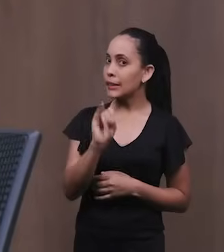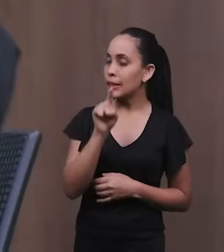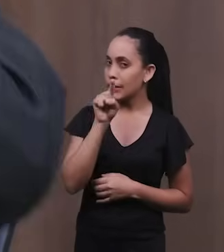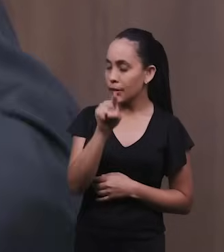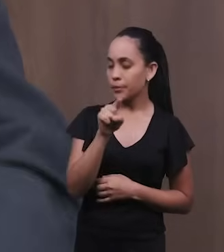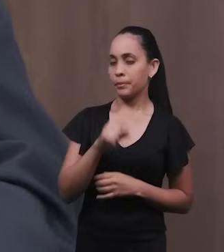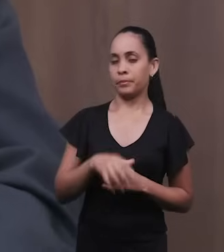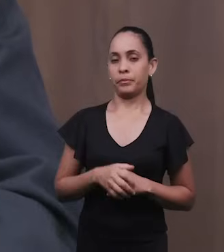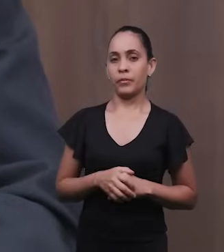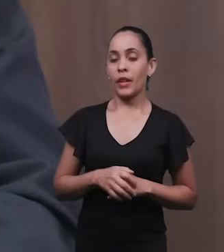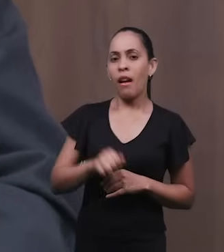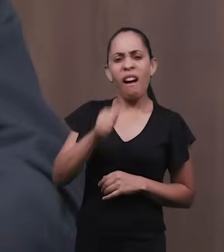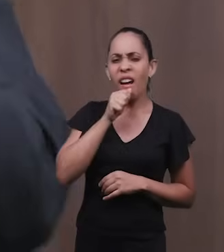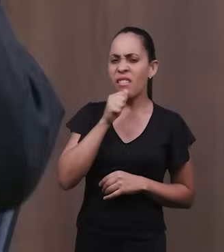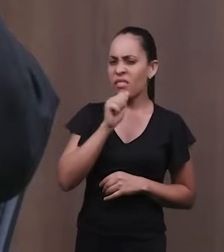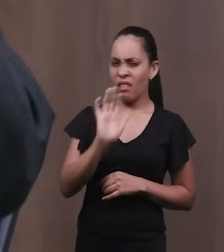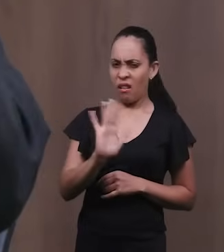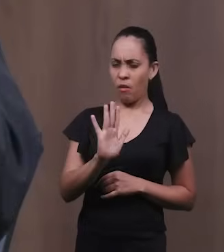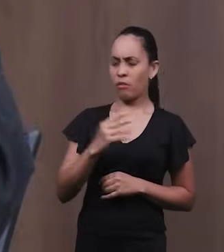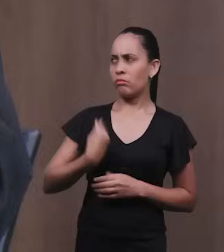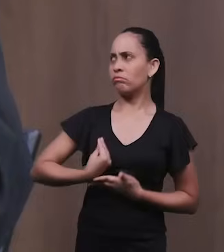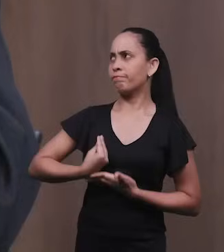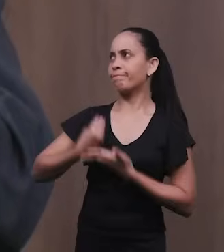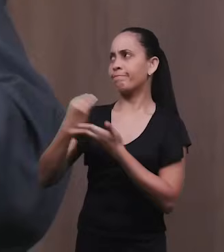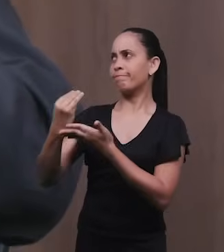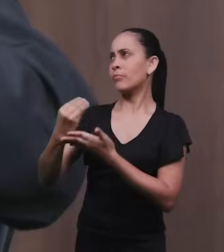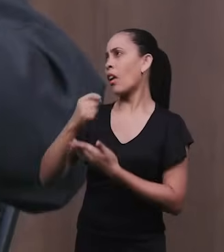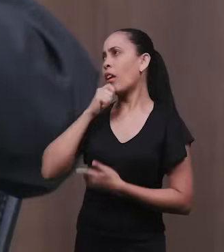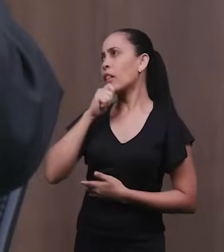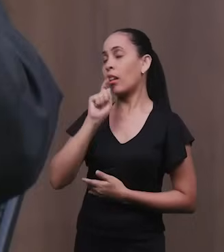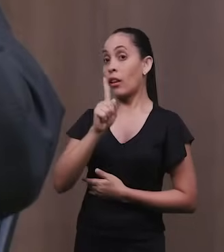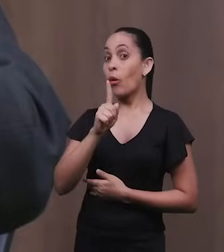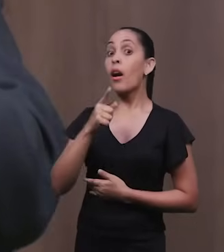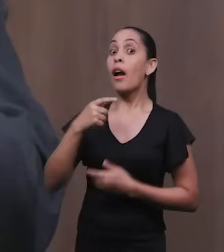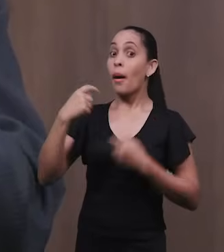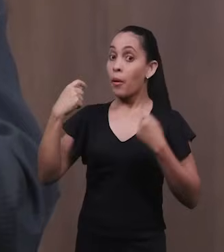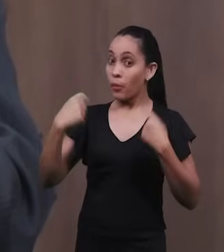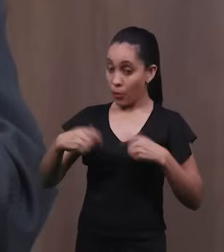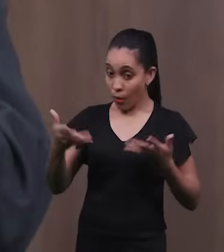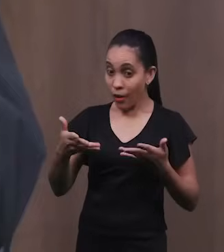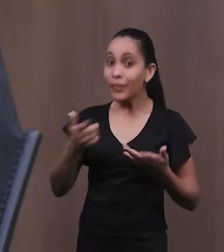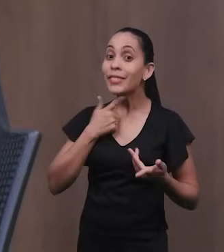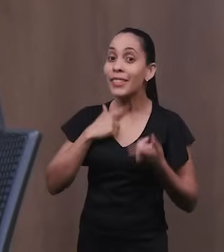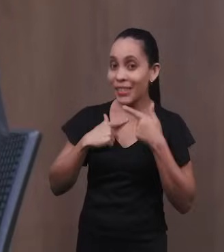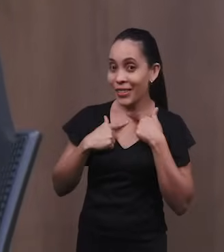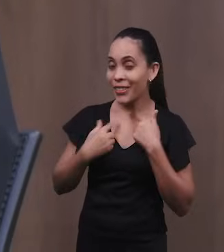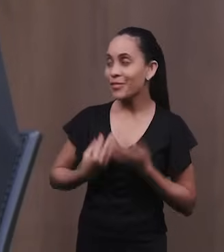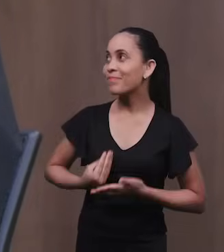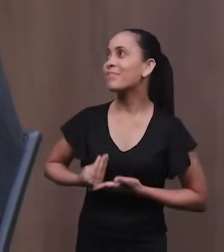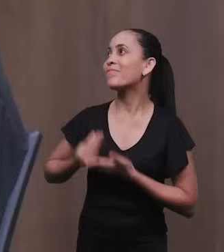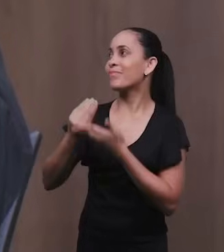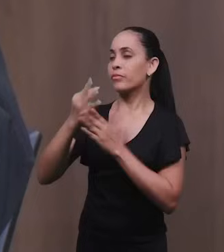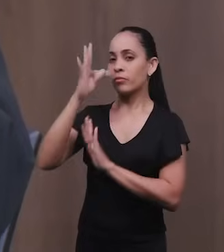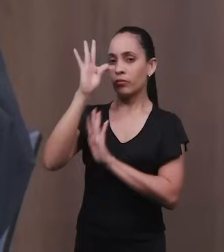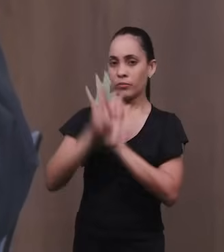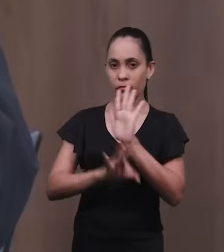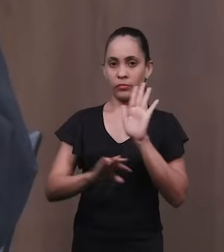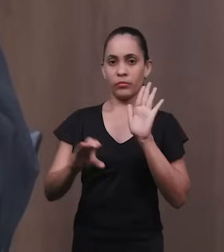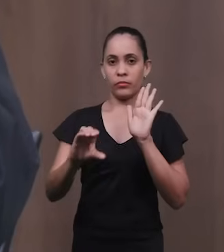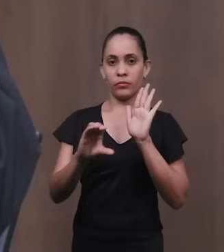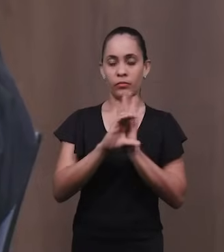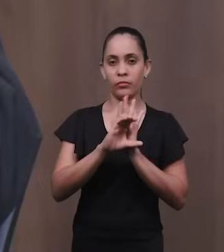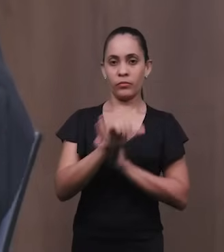se mais alguém ainda não entregou o seu coração e quer entregar, esse texto,